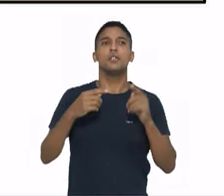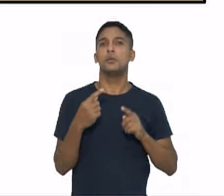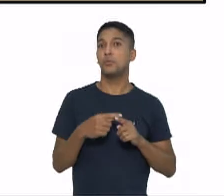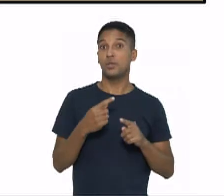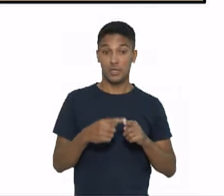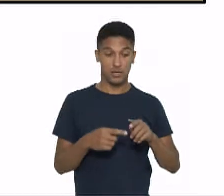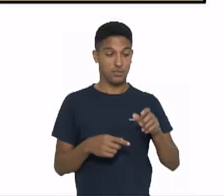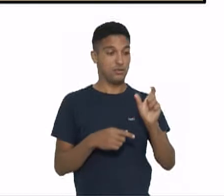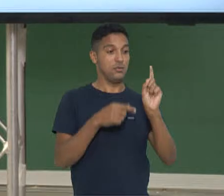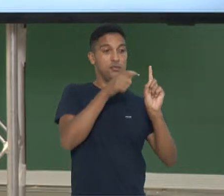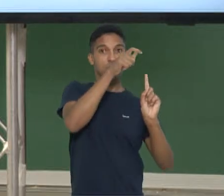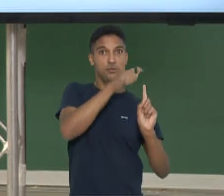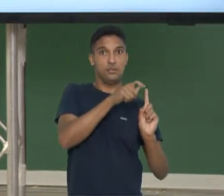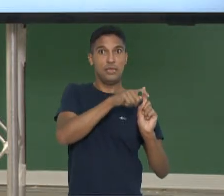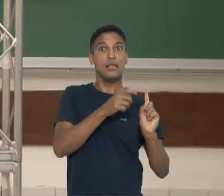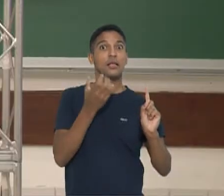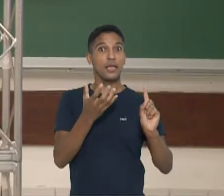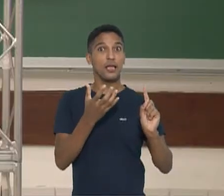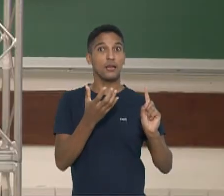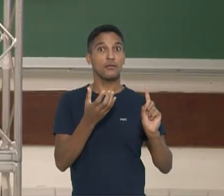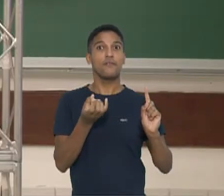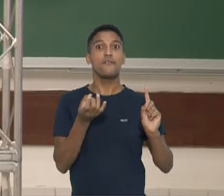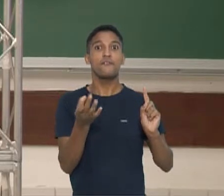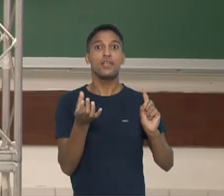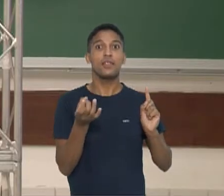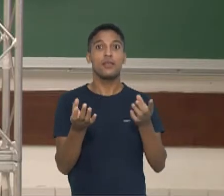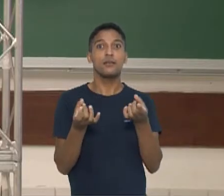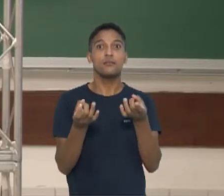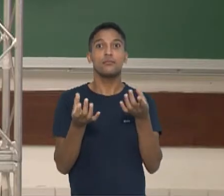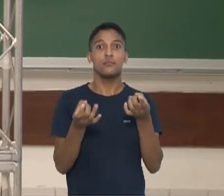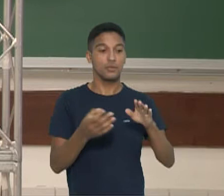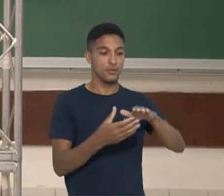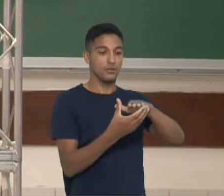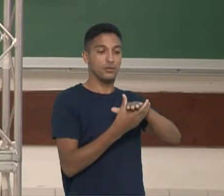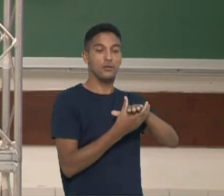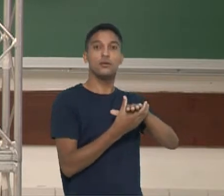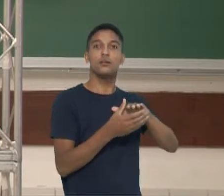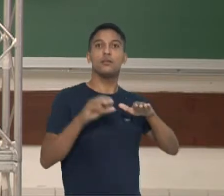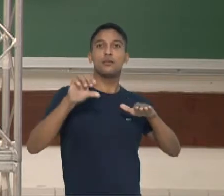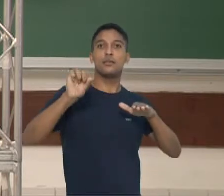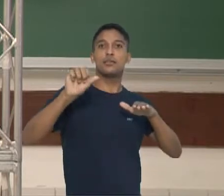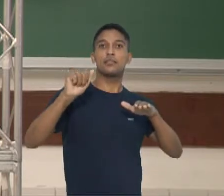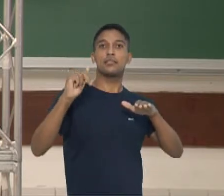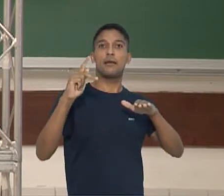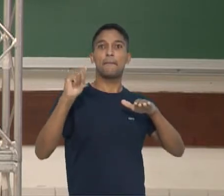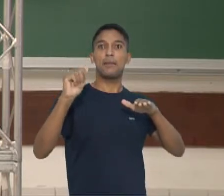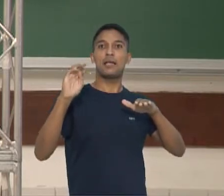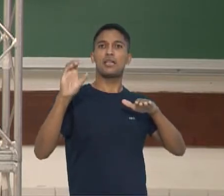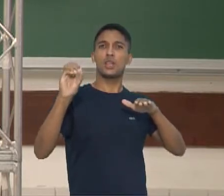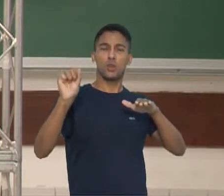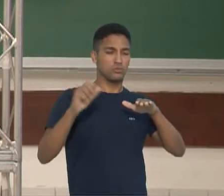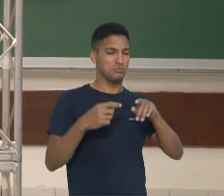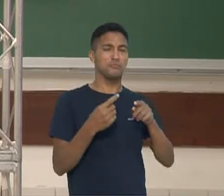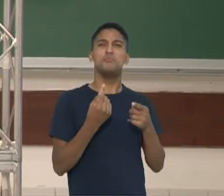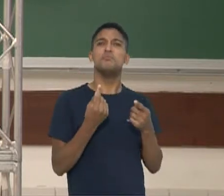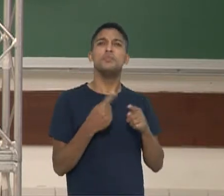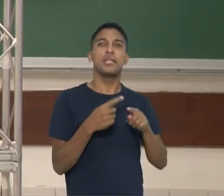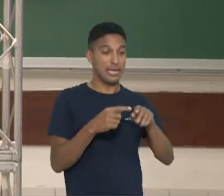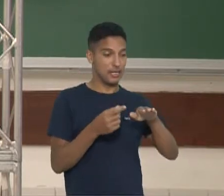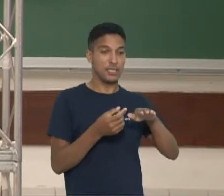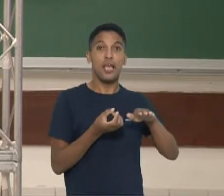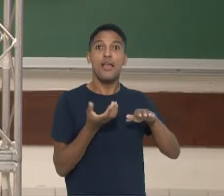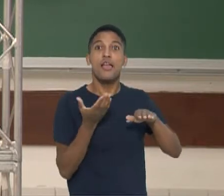seus sapatos? Releia o primeiro parágrafo e pense um pouquinho por que motivo